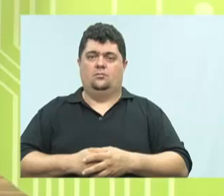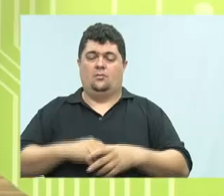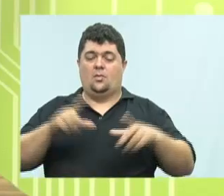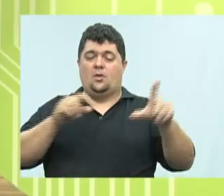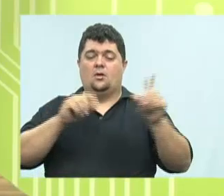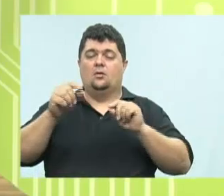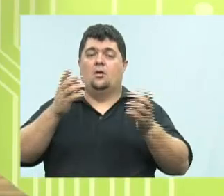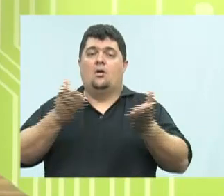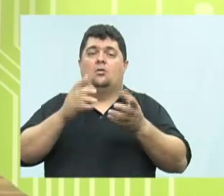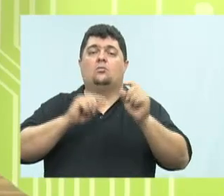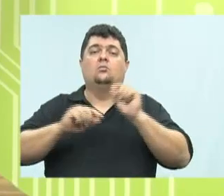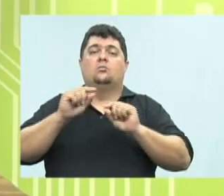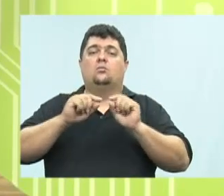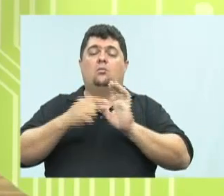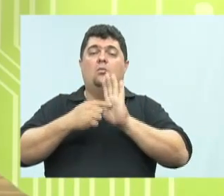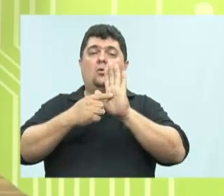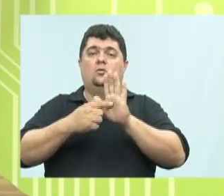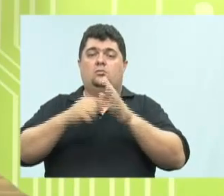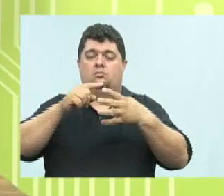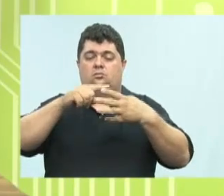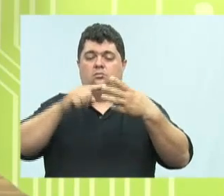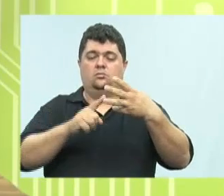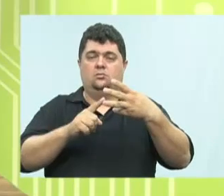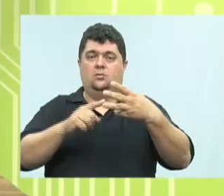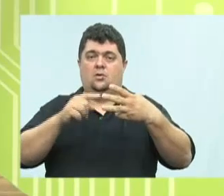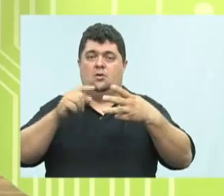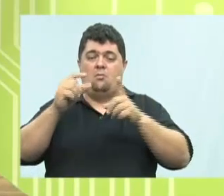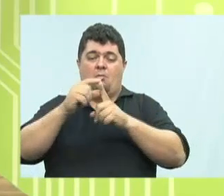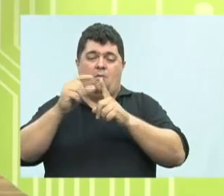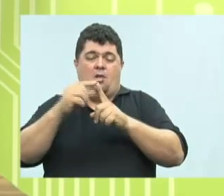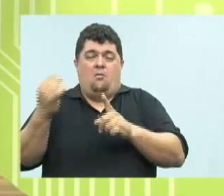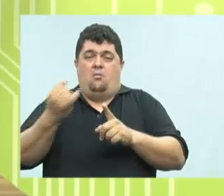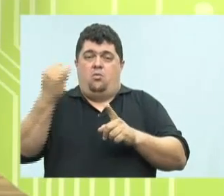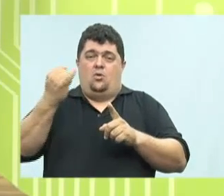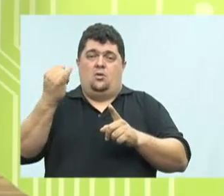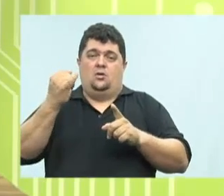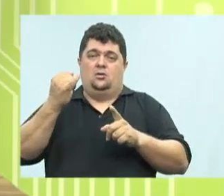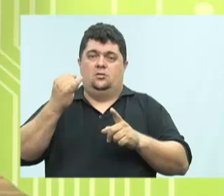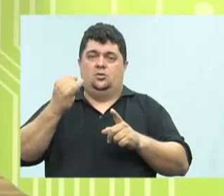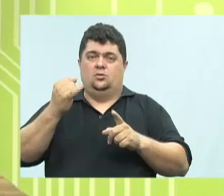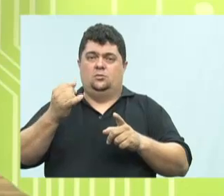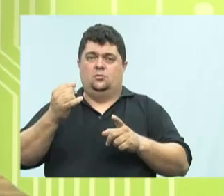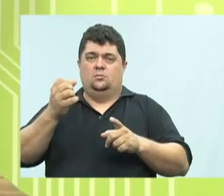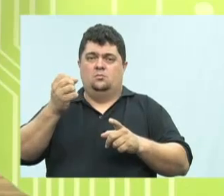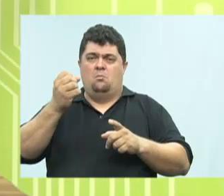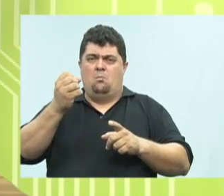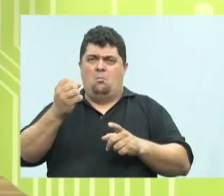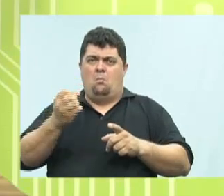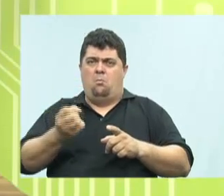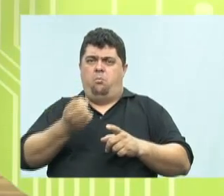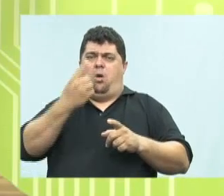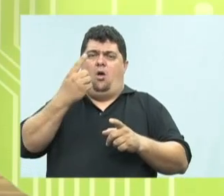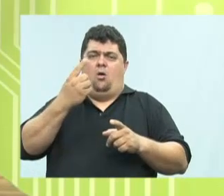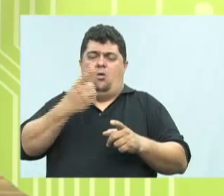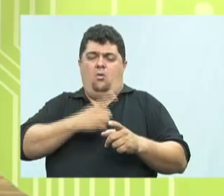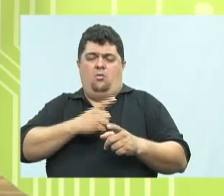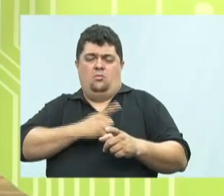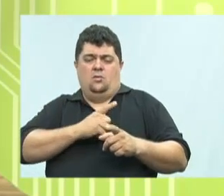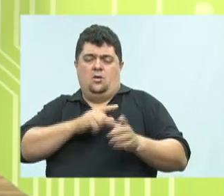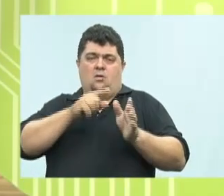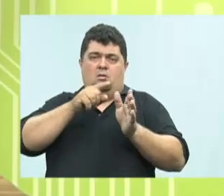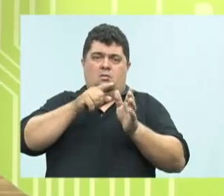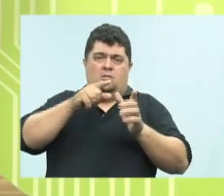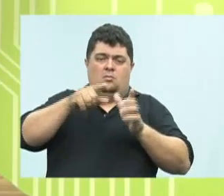destacamos aqui para você 3 palavras-chave quando nós falarmos em pesquisa, intervenção ou